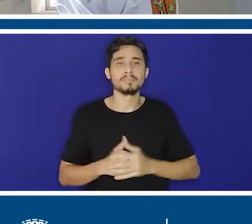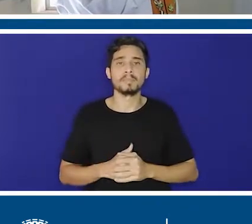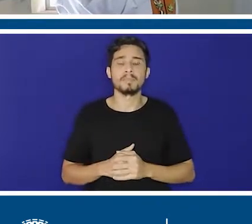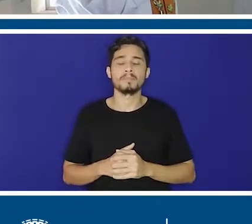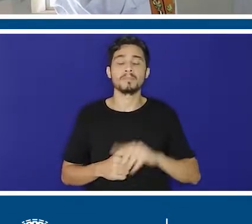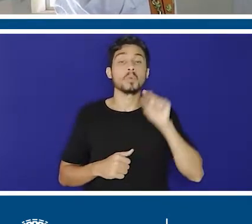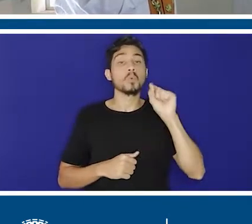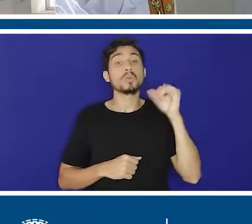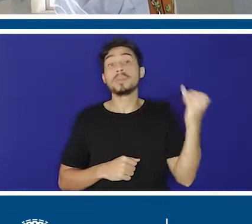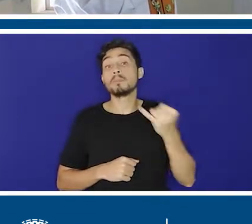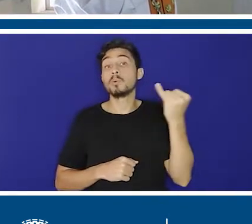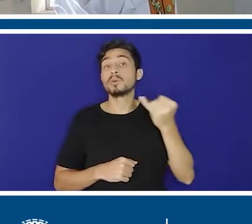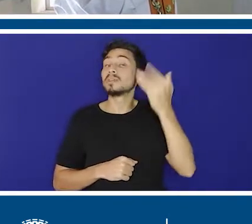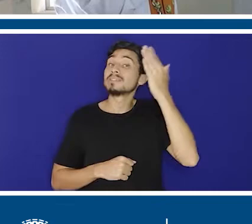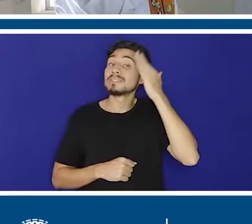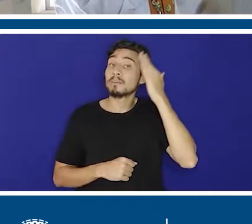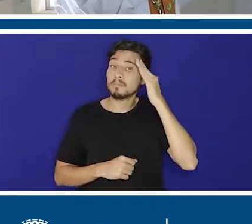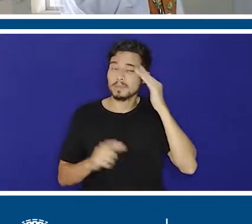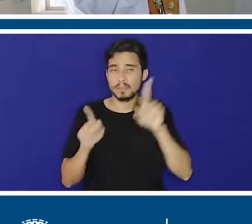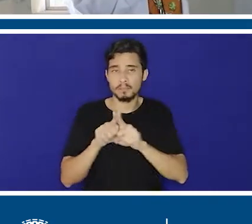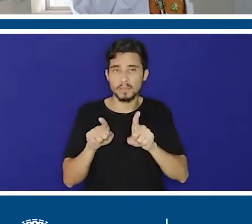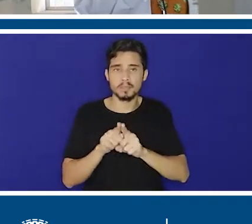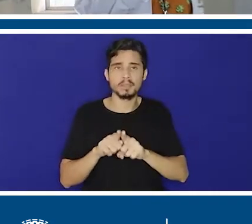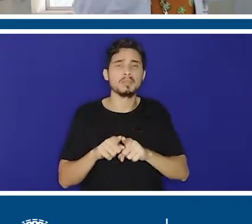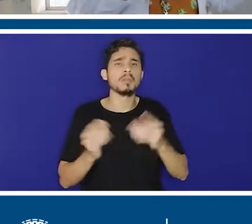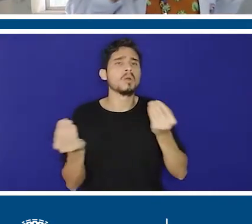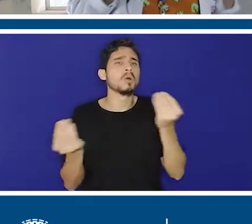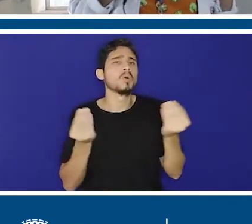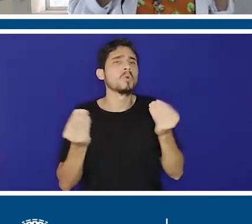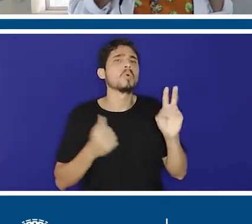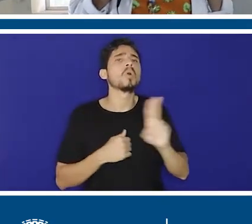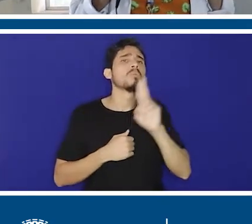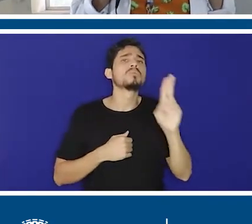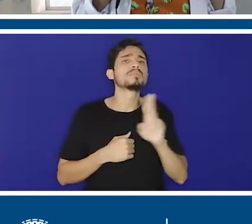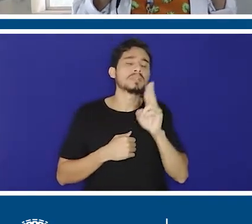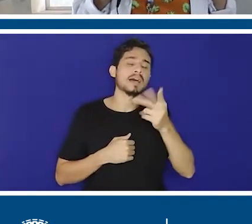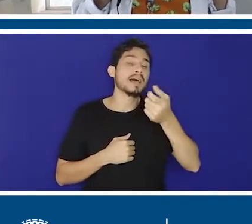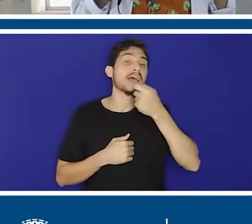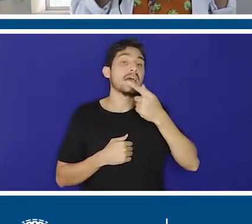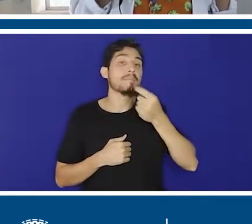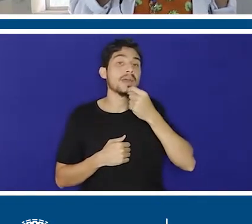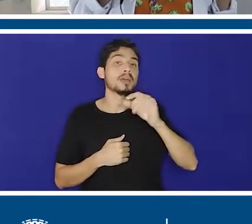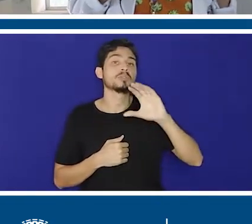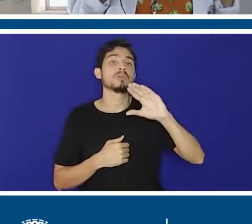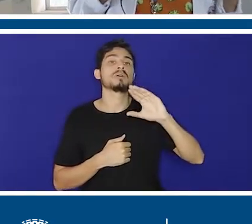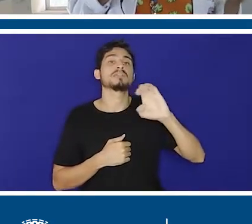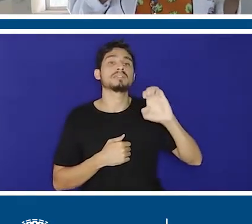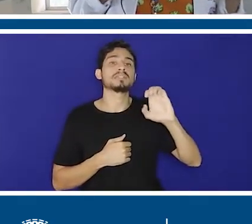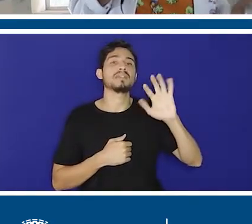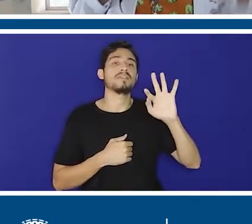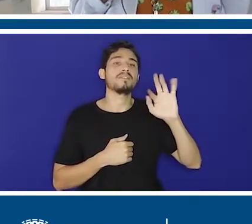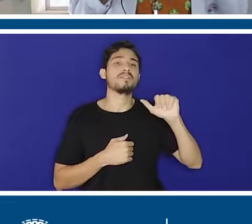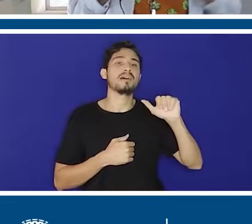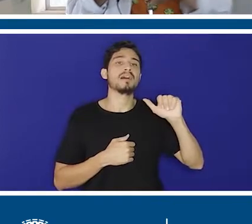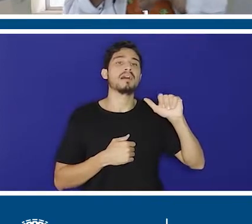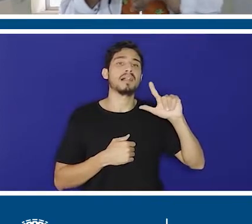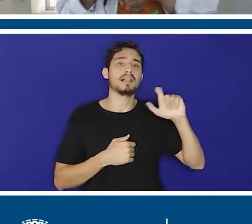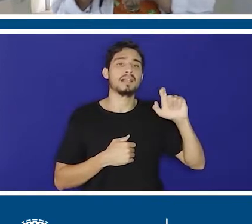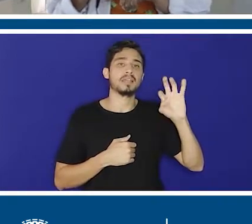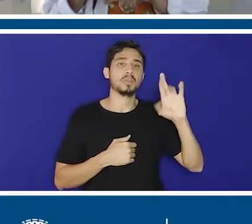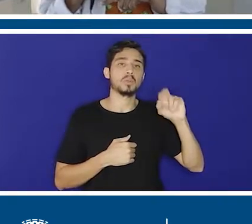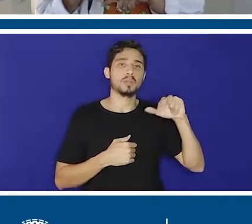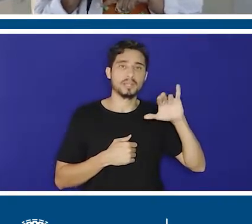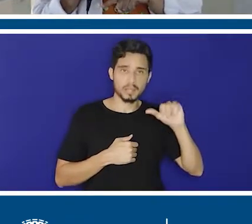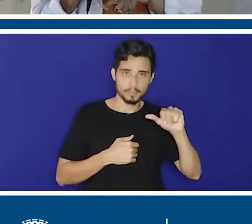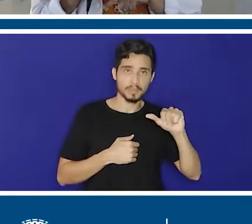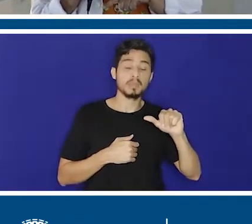O que é importante a gente saber também? É usado em cefaleia crônica. Não é comum em criança, mas é mais comum